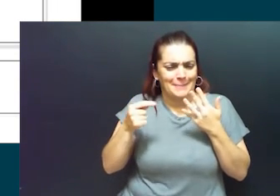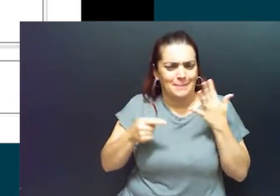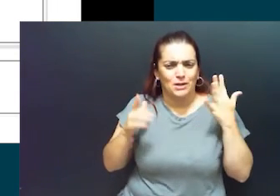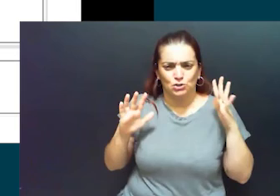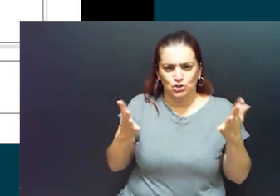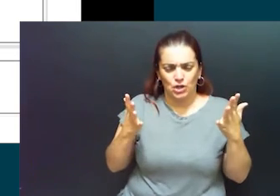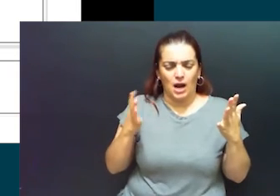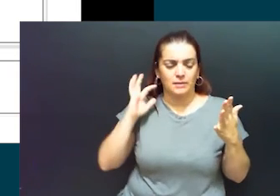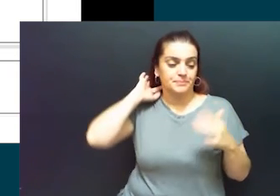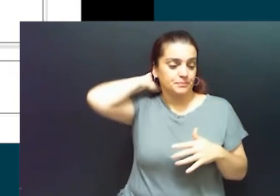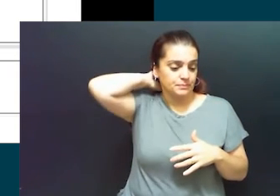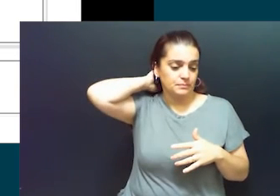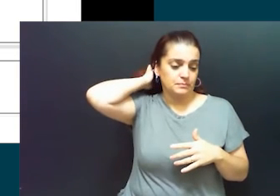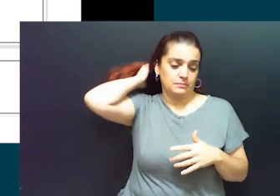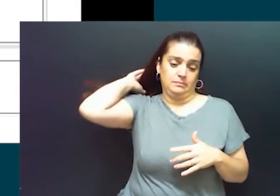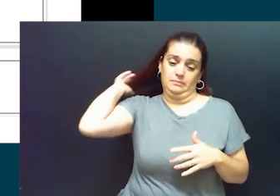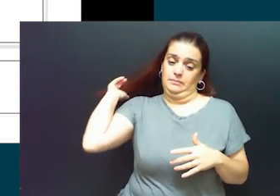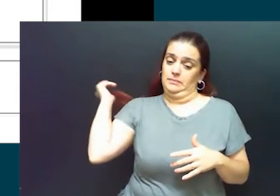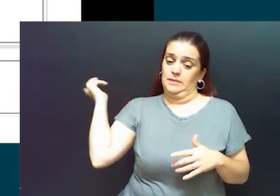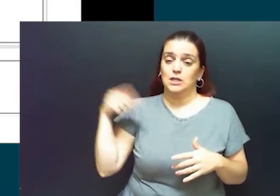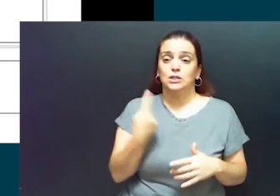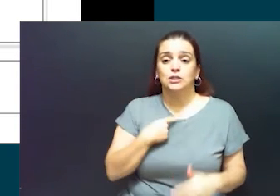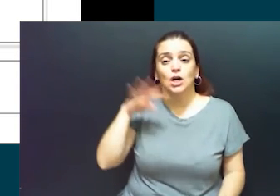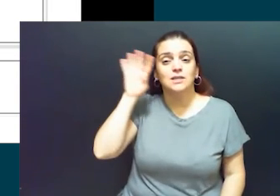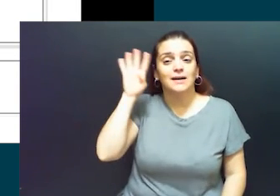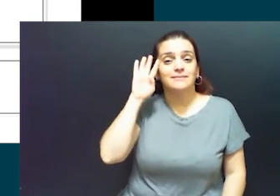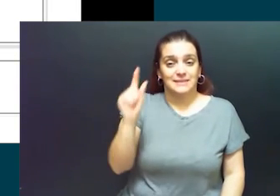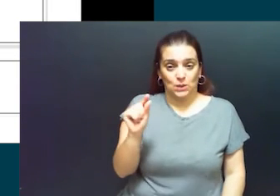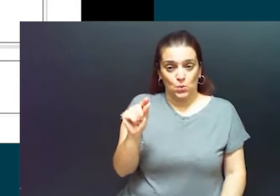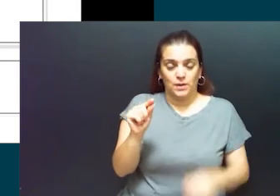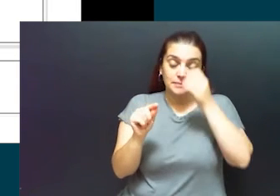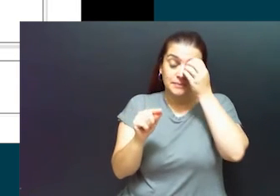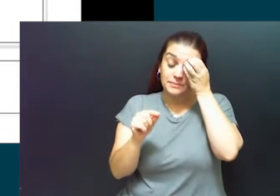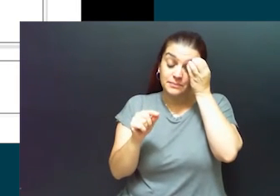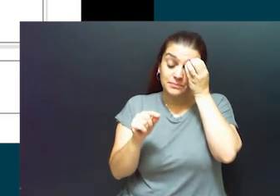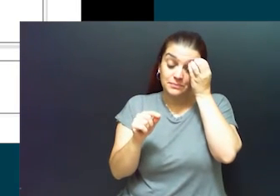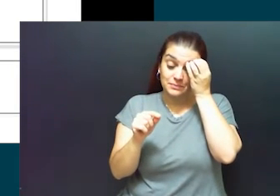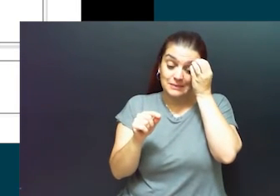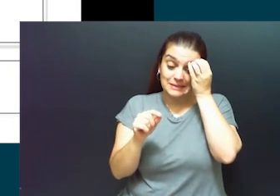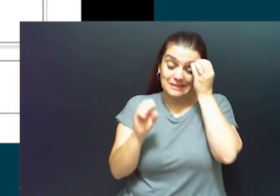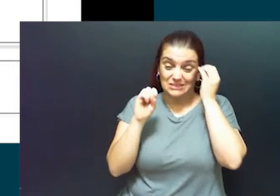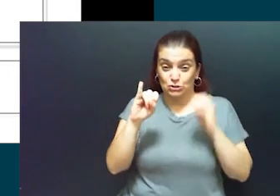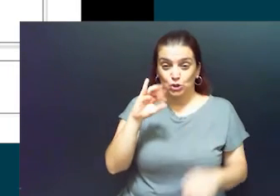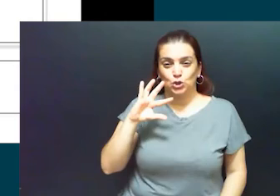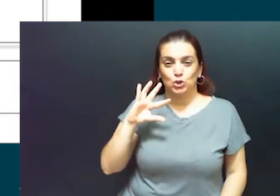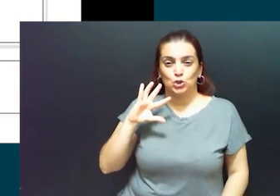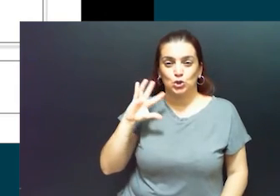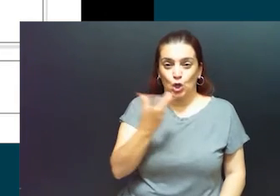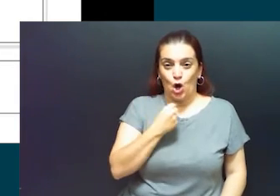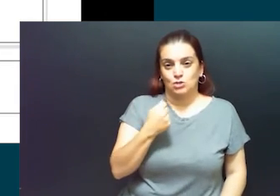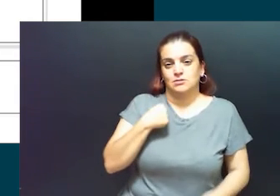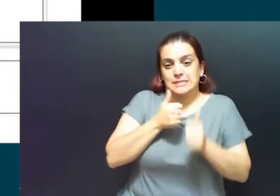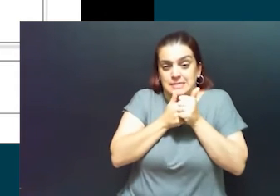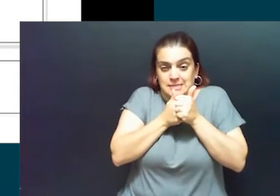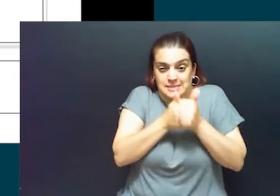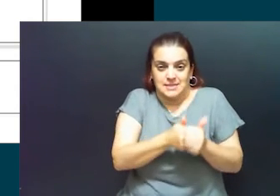eu deixo a seguinte reflexão para todos vocês. Vocês acham que se todos, né, seguirem essas dicas, ou boa parte